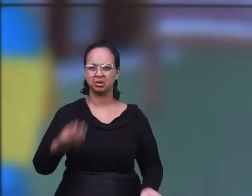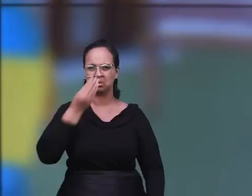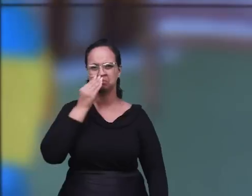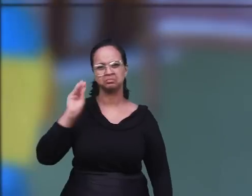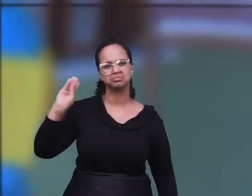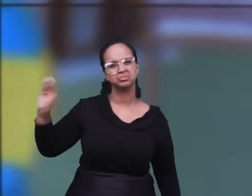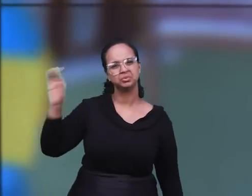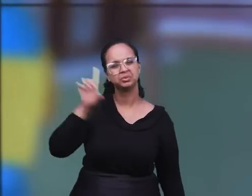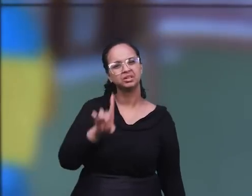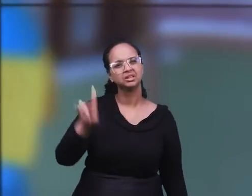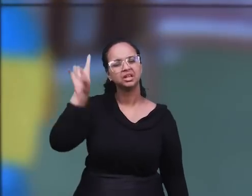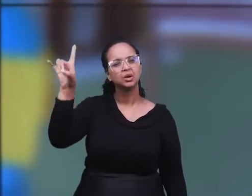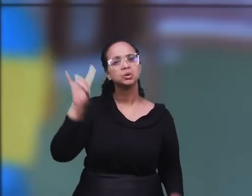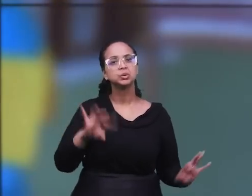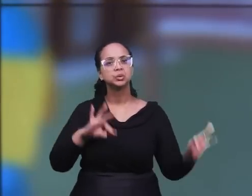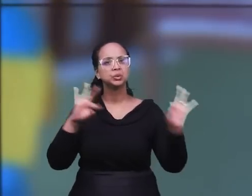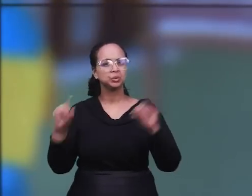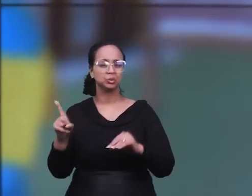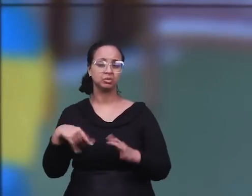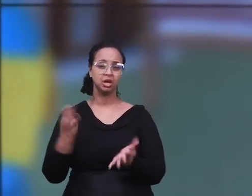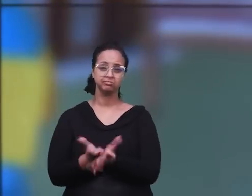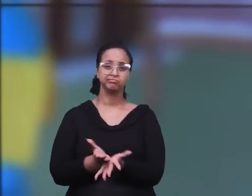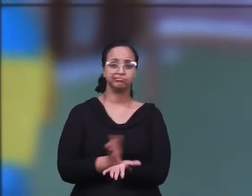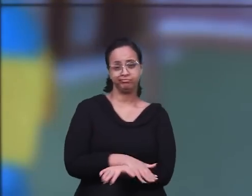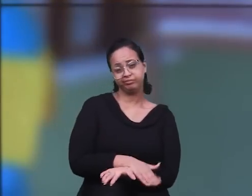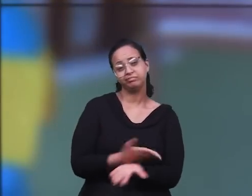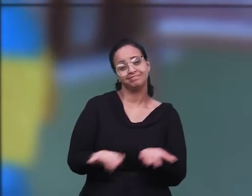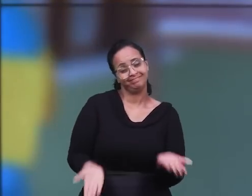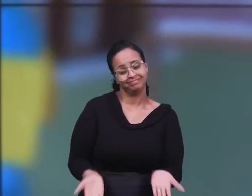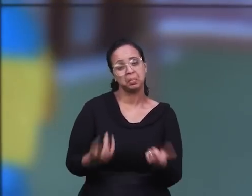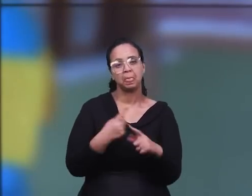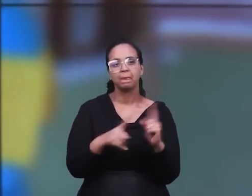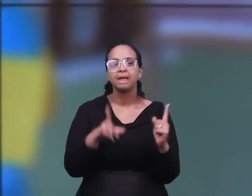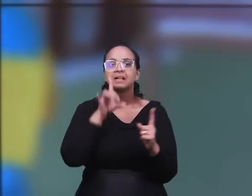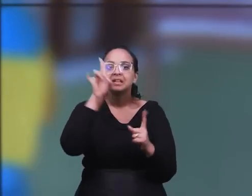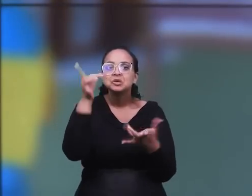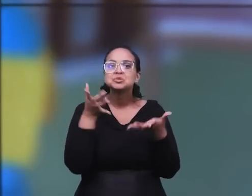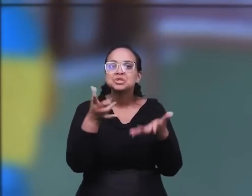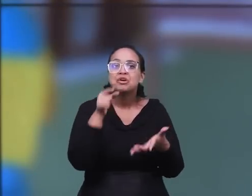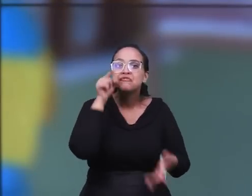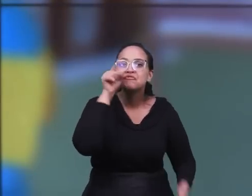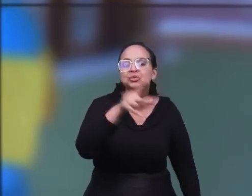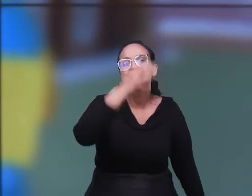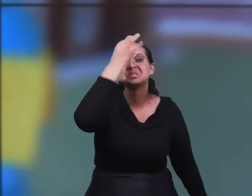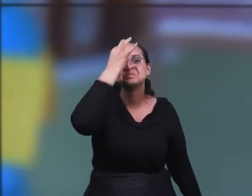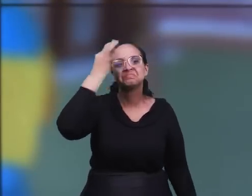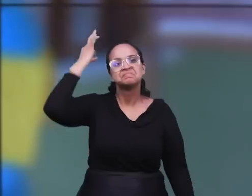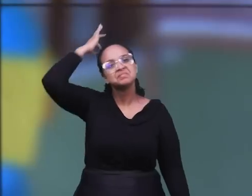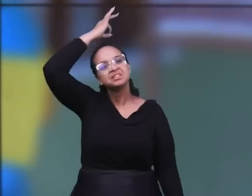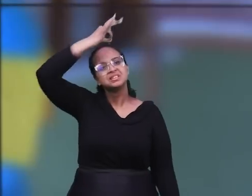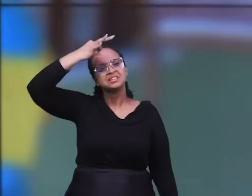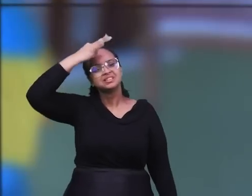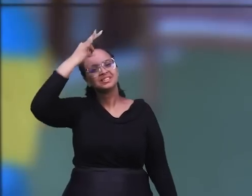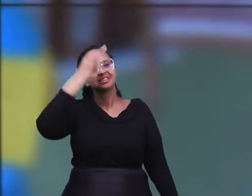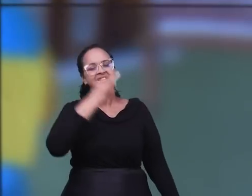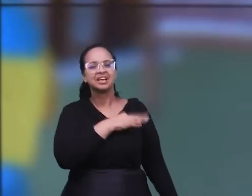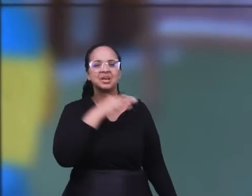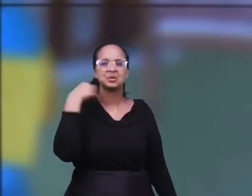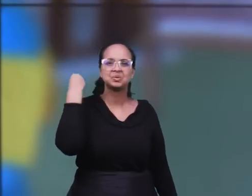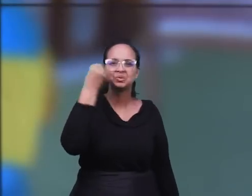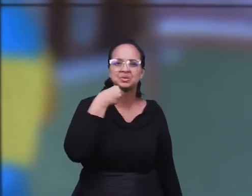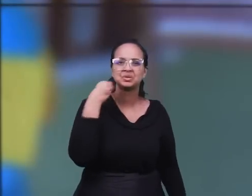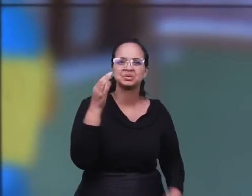desagrada a Deus. Tudo isso são obras das trevas. Deus quer batizá-los com o Espírito Santo, quer usá-los